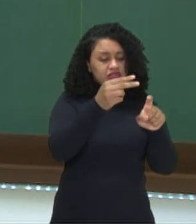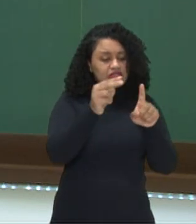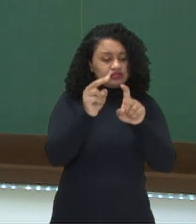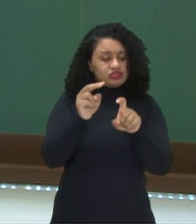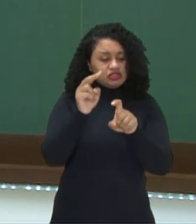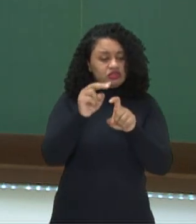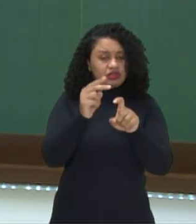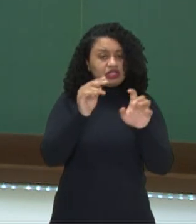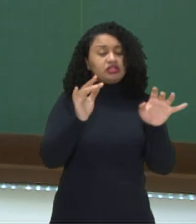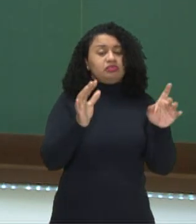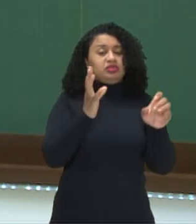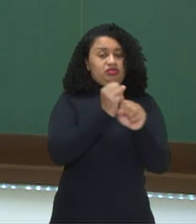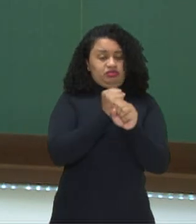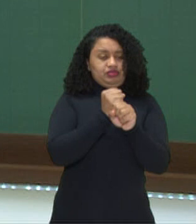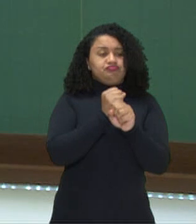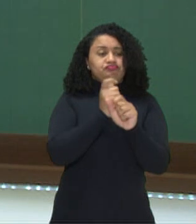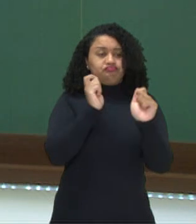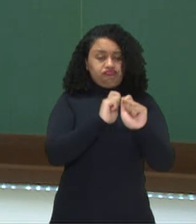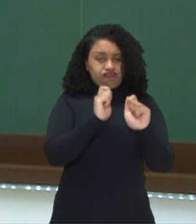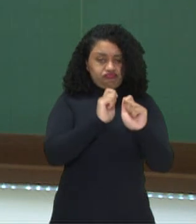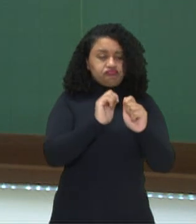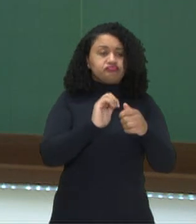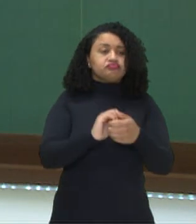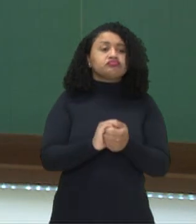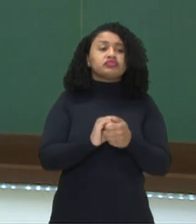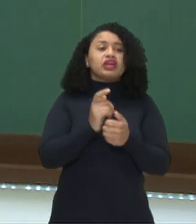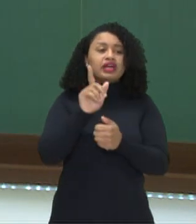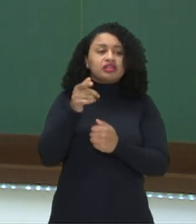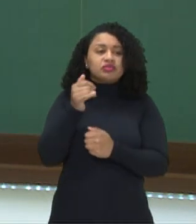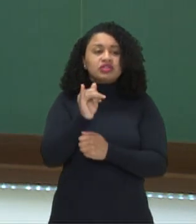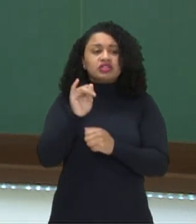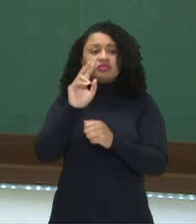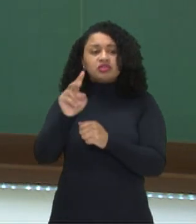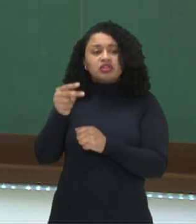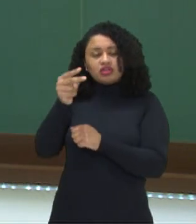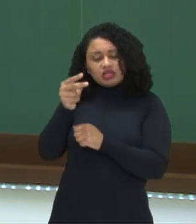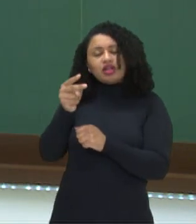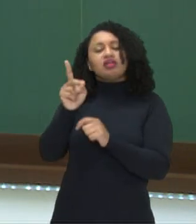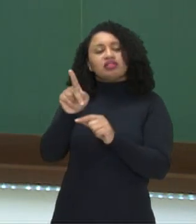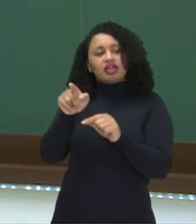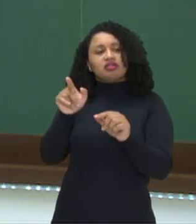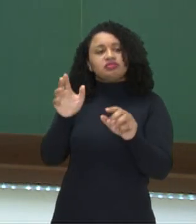quadrado, resultado 3x ao quadrado, tá bom? Então você vai trabalhar com a soma dos